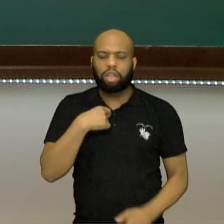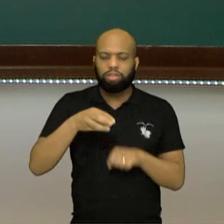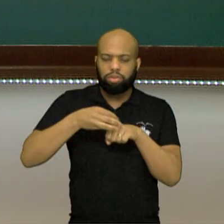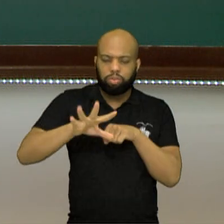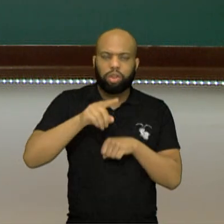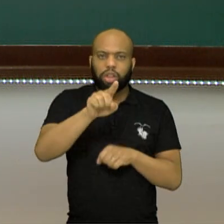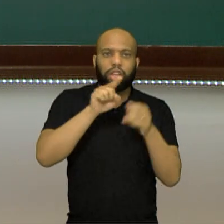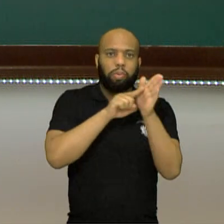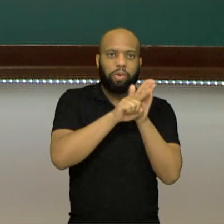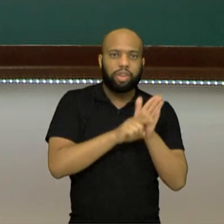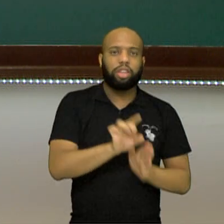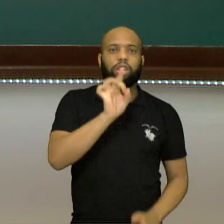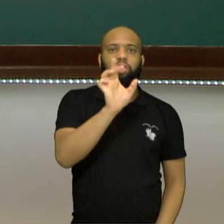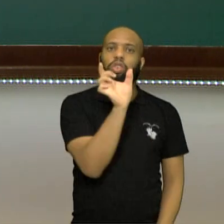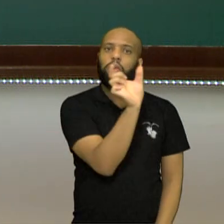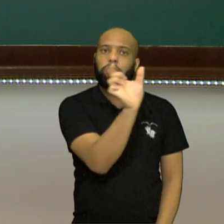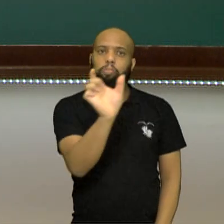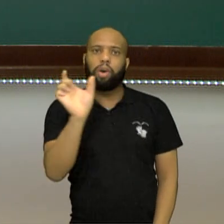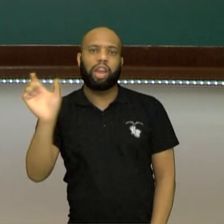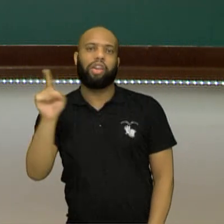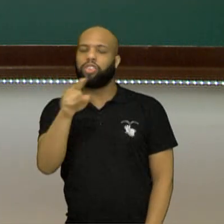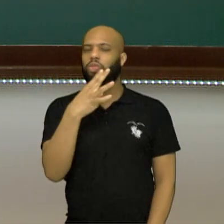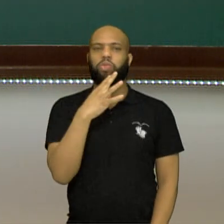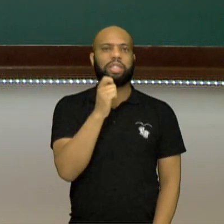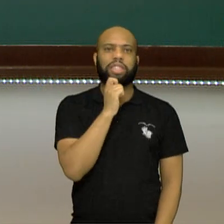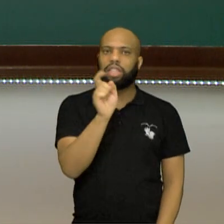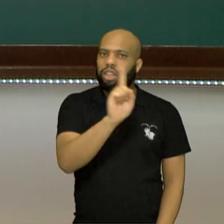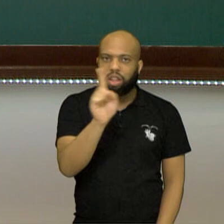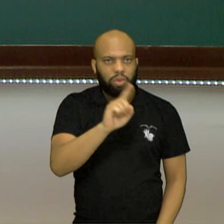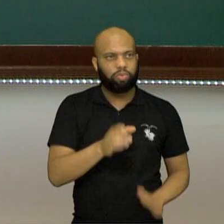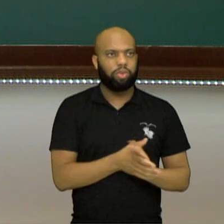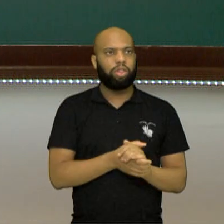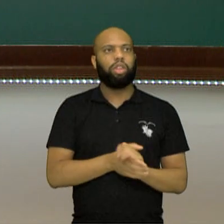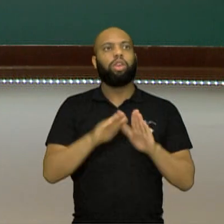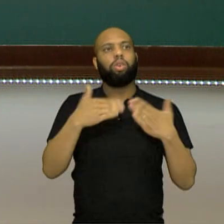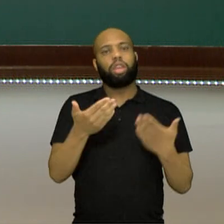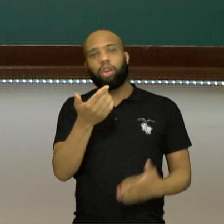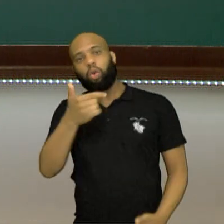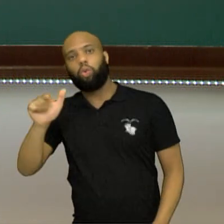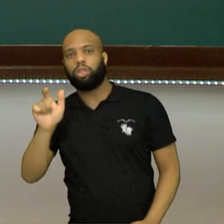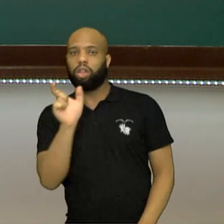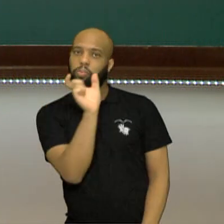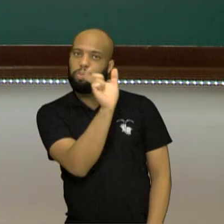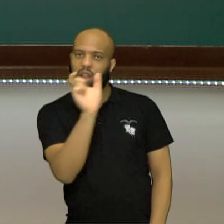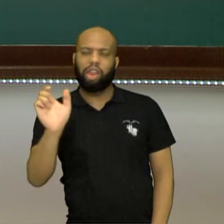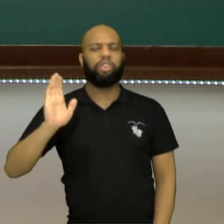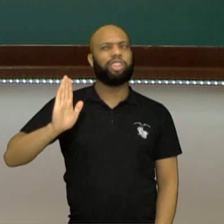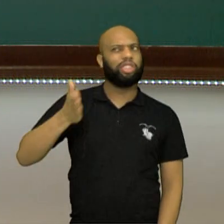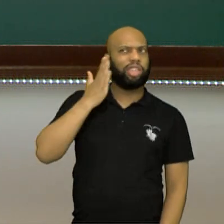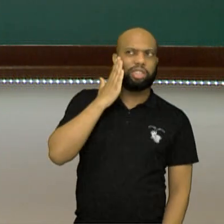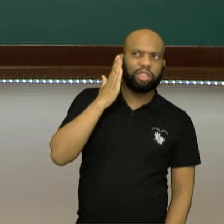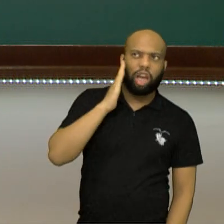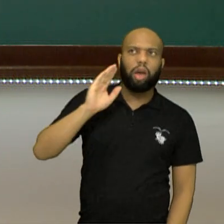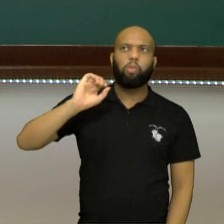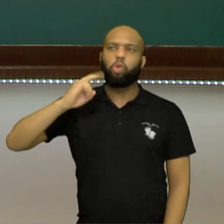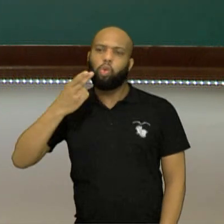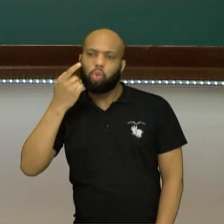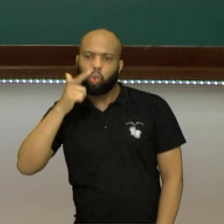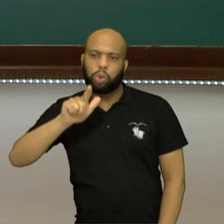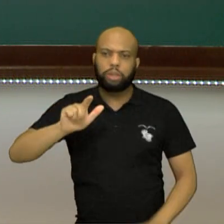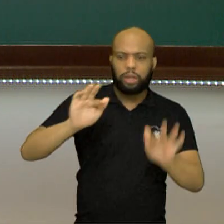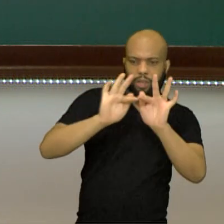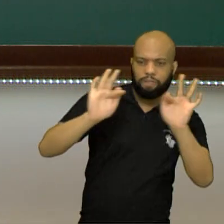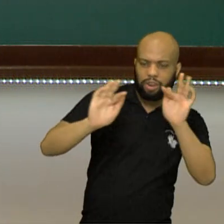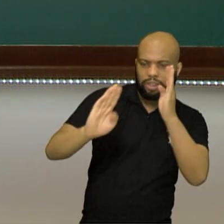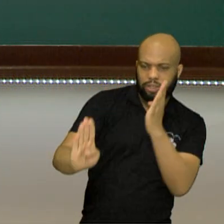pesquise apenas as palavras que são desconhecidas para você e o resto você vai inferir, fazer a dedução.